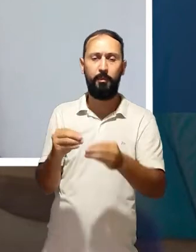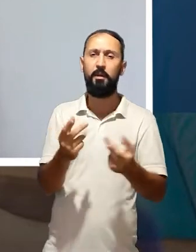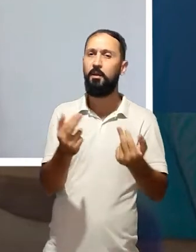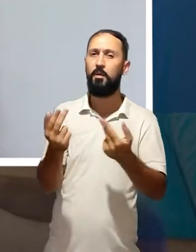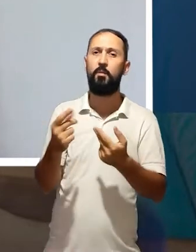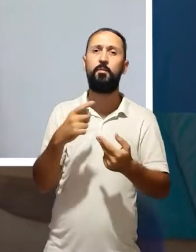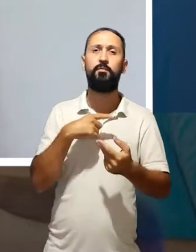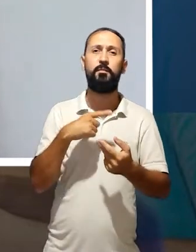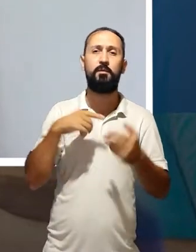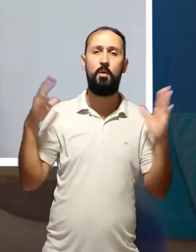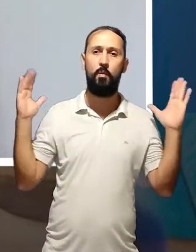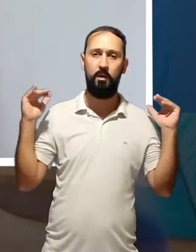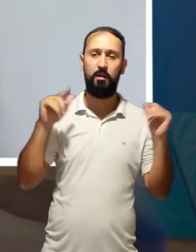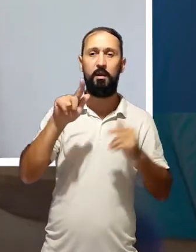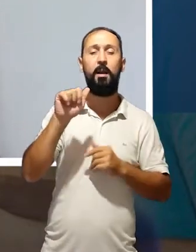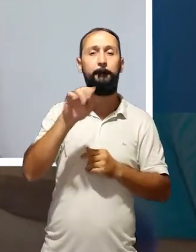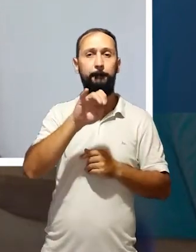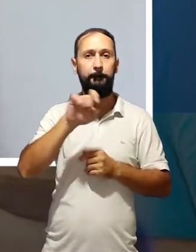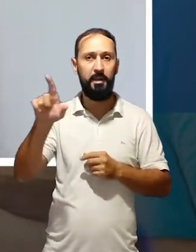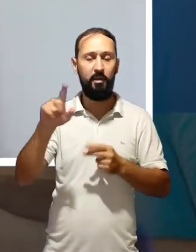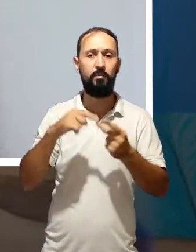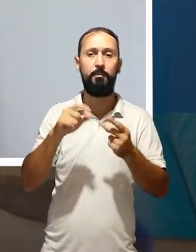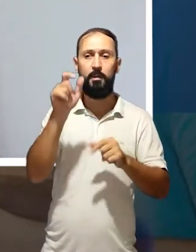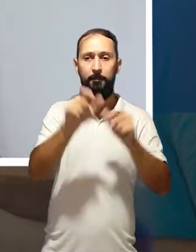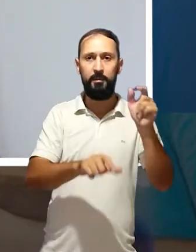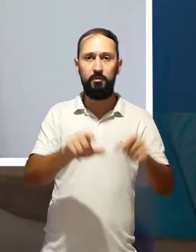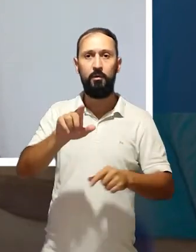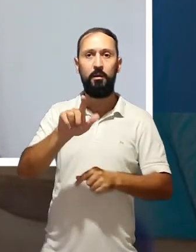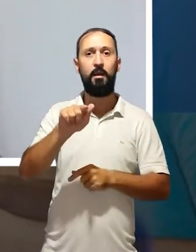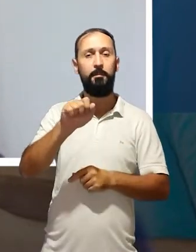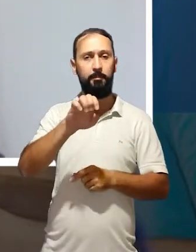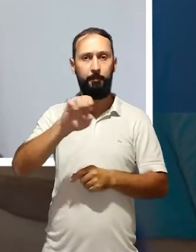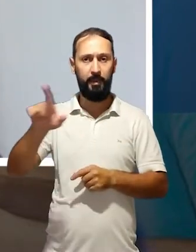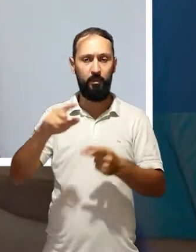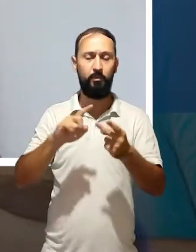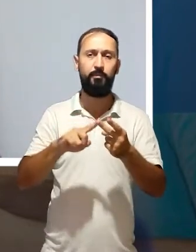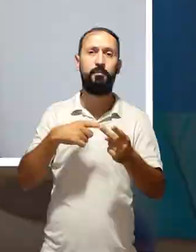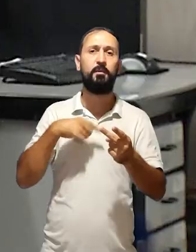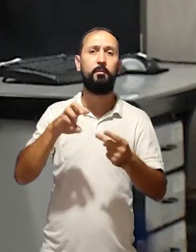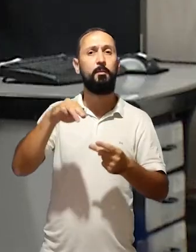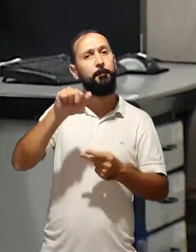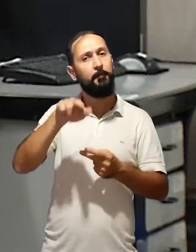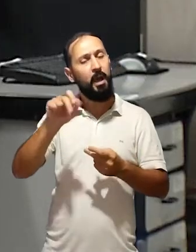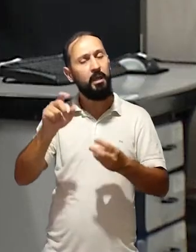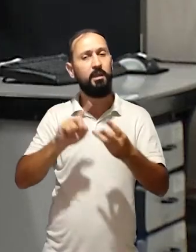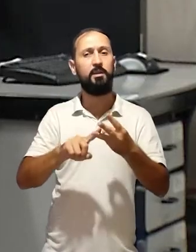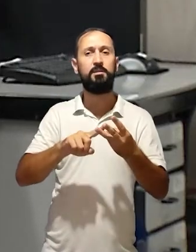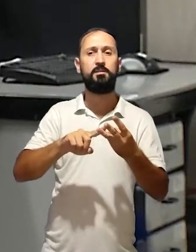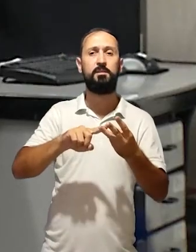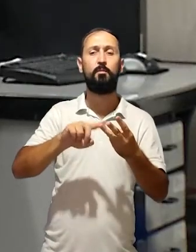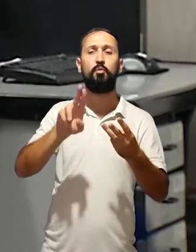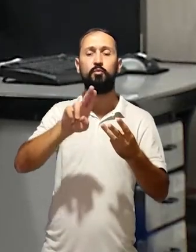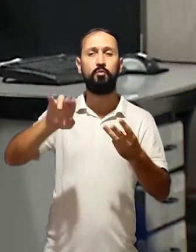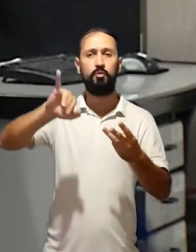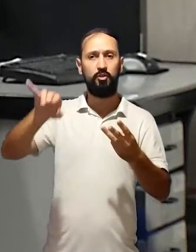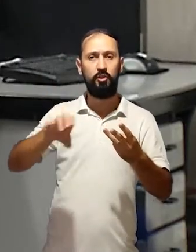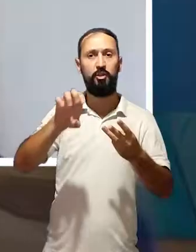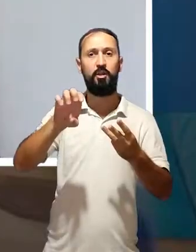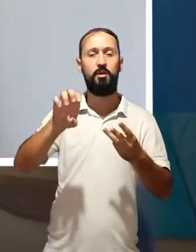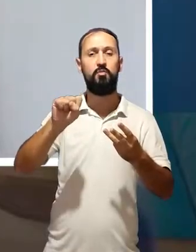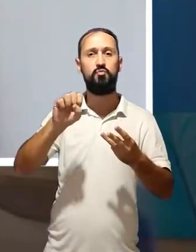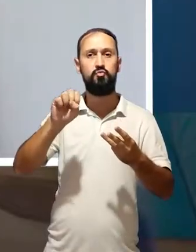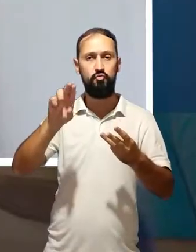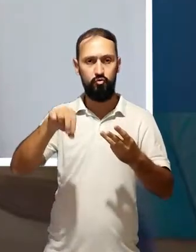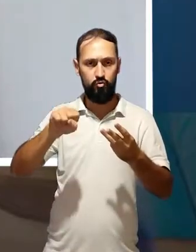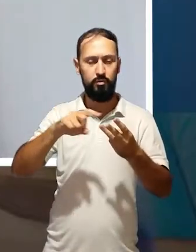personagens. Assim como nós temos Arcanjo Gabriel, nós temos muitos personagens Gabriel aqui, nós temos muito Maria, nós temos muito Jesus,